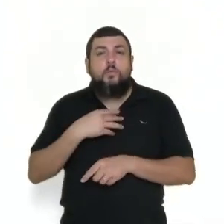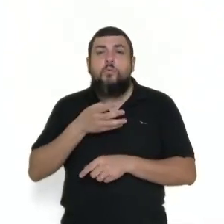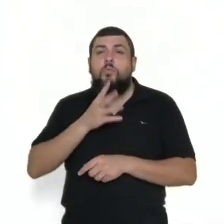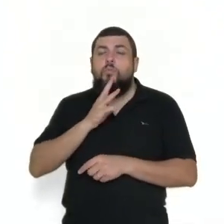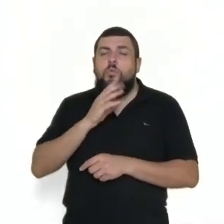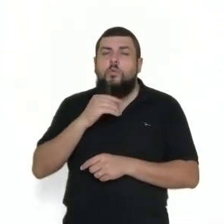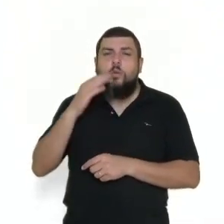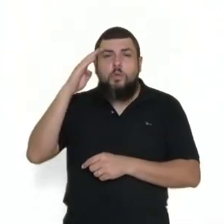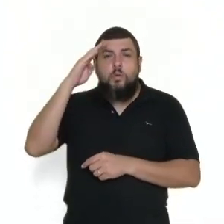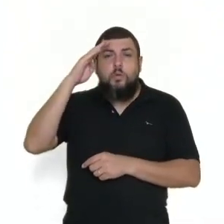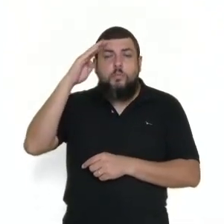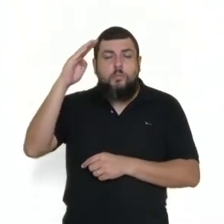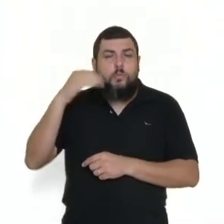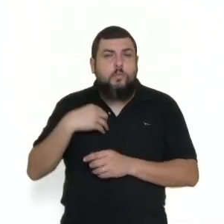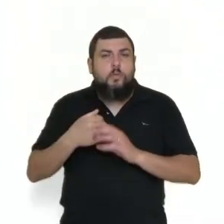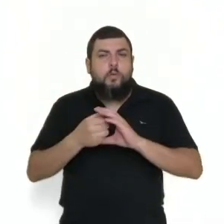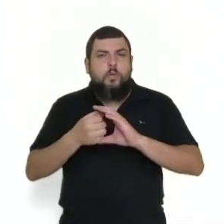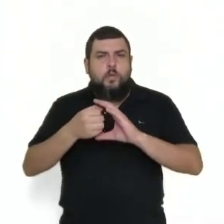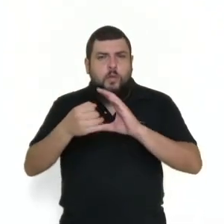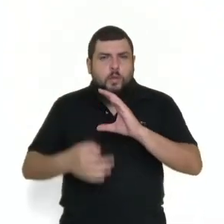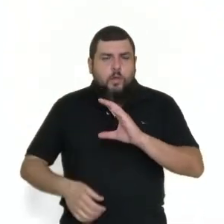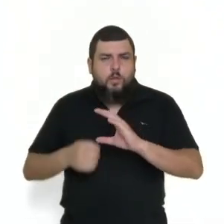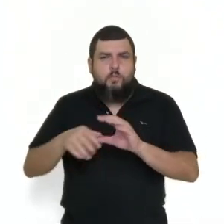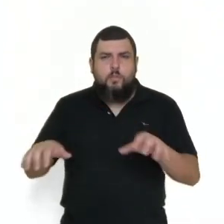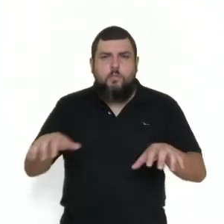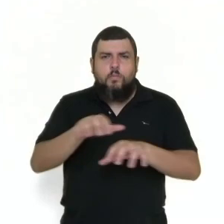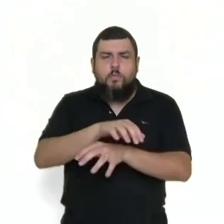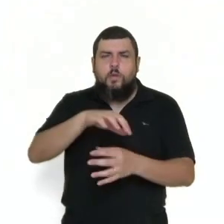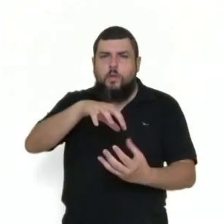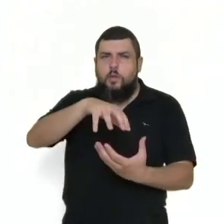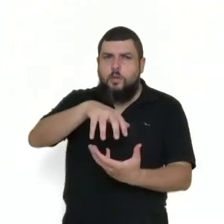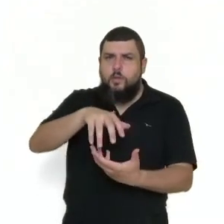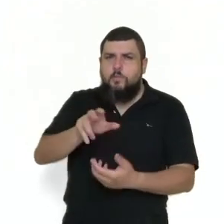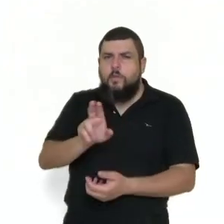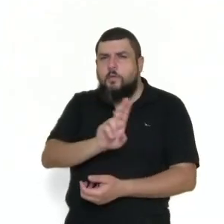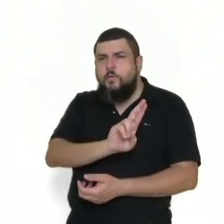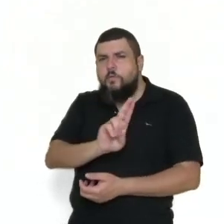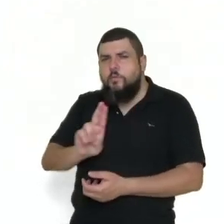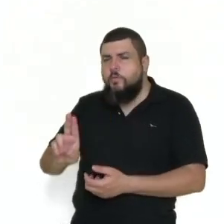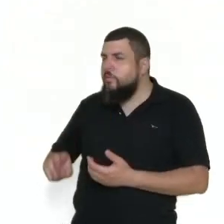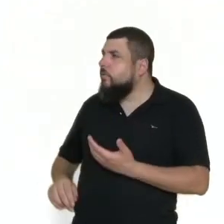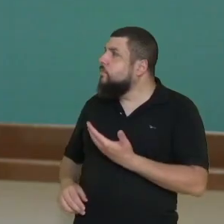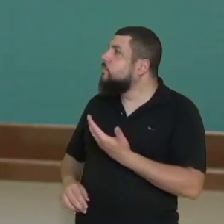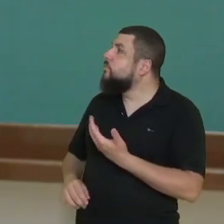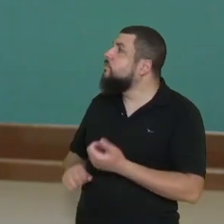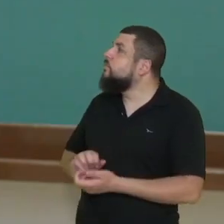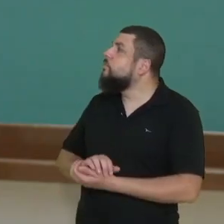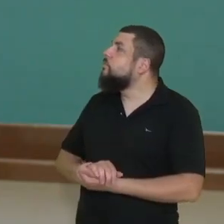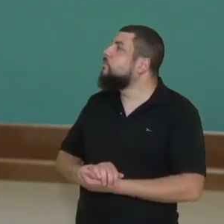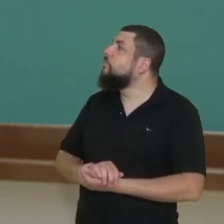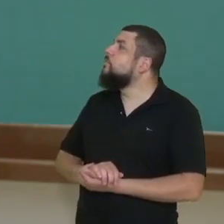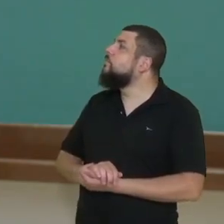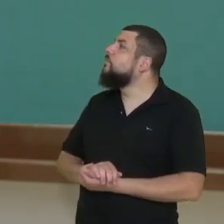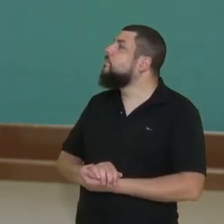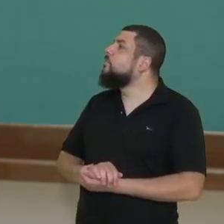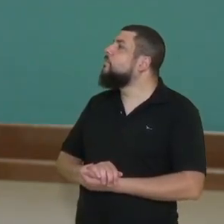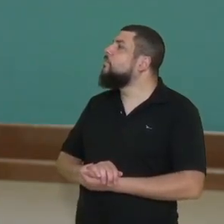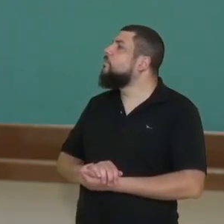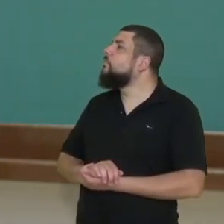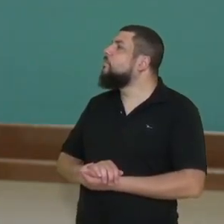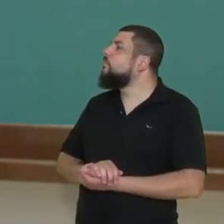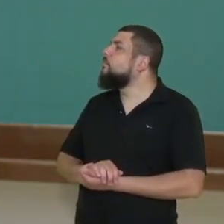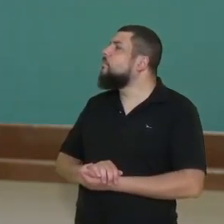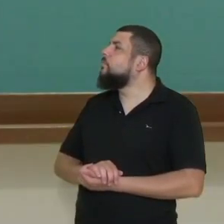terrestres, como tundra, floresta boreal, floresta temperada, floresta tropical, campos, desertos, chaparral,